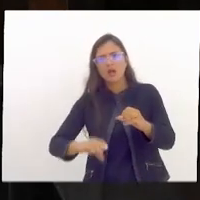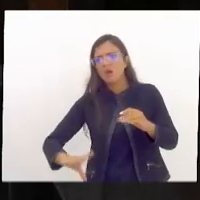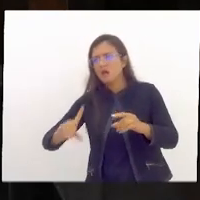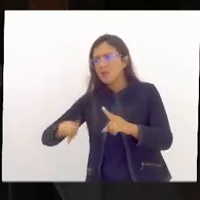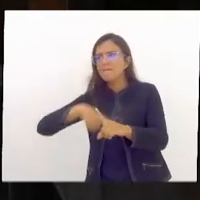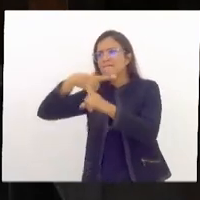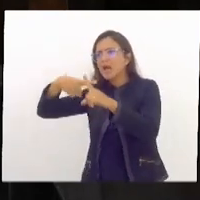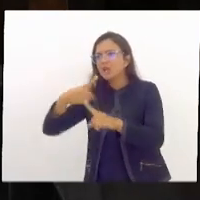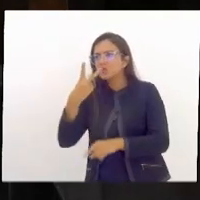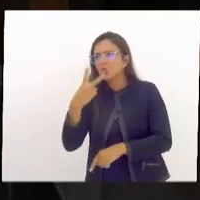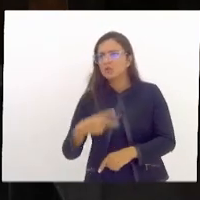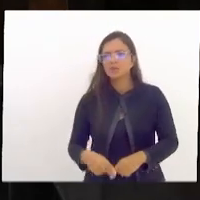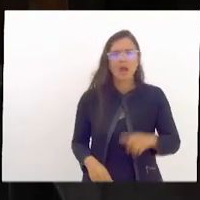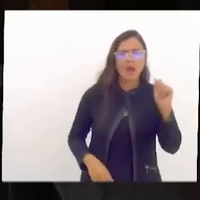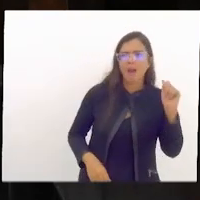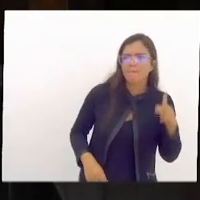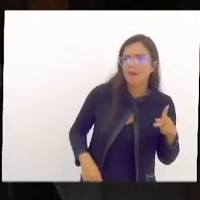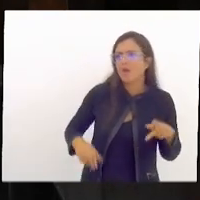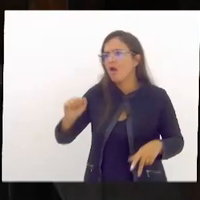outra aposentadoria?